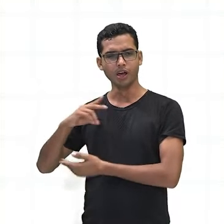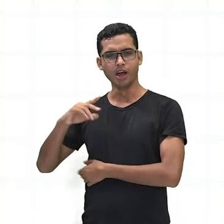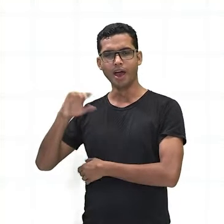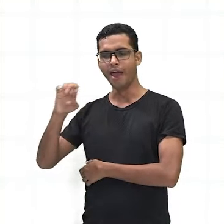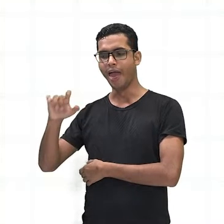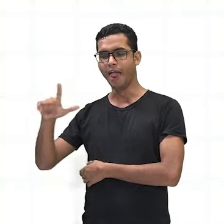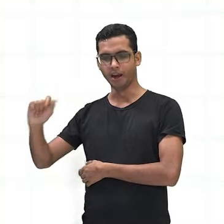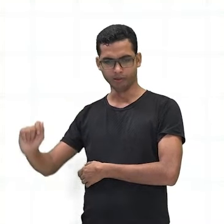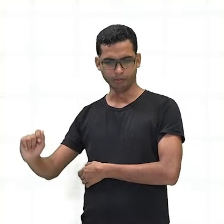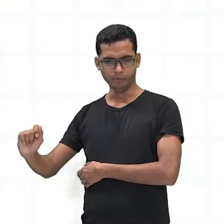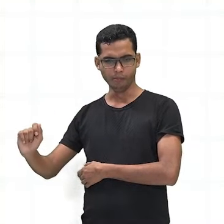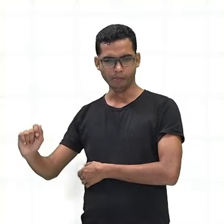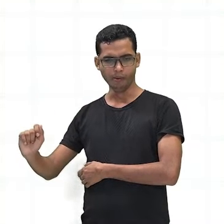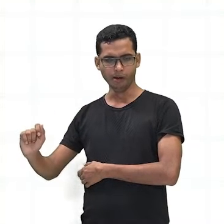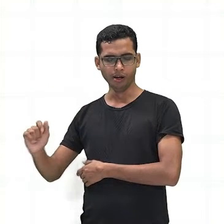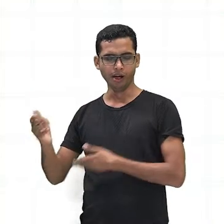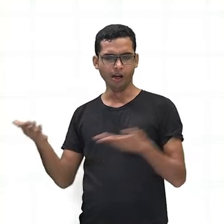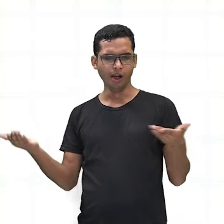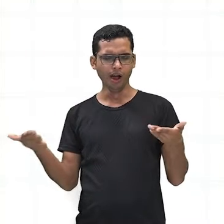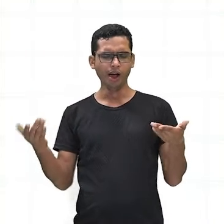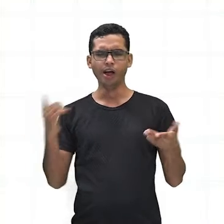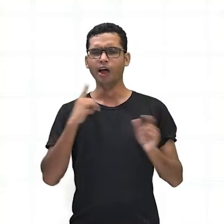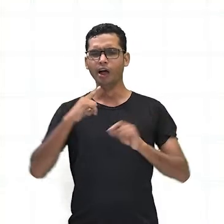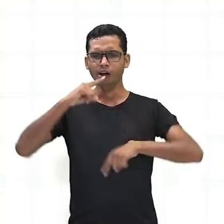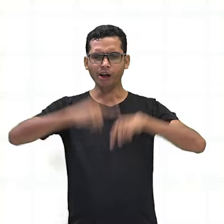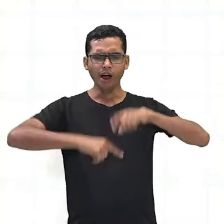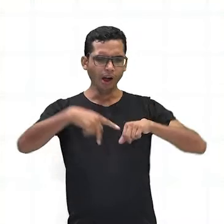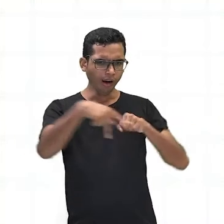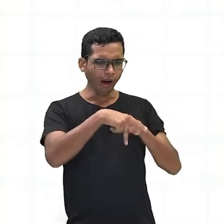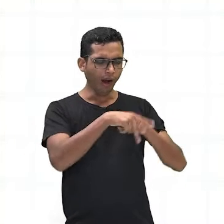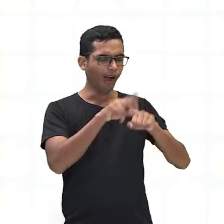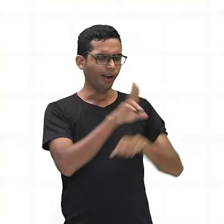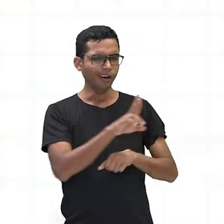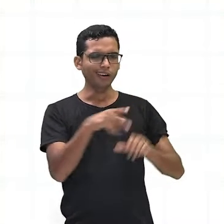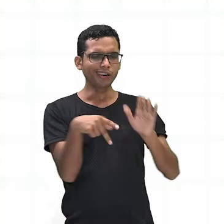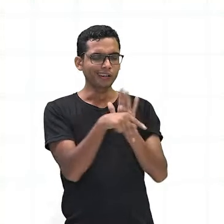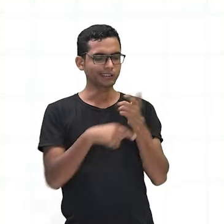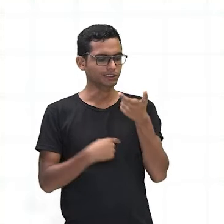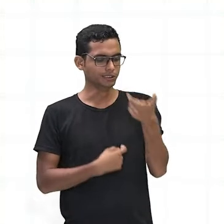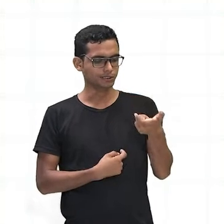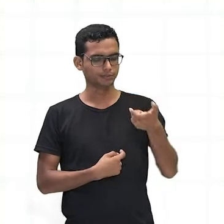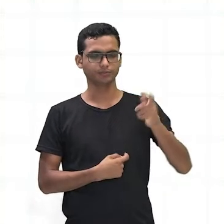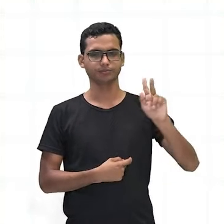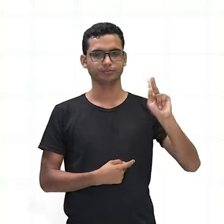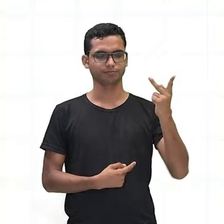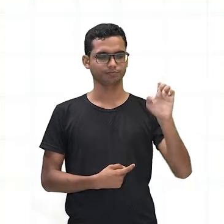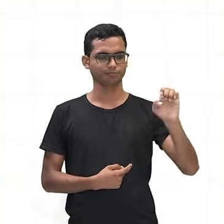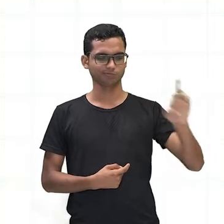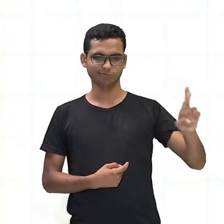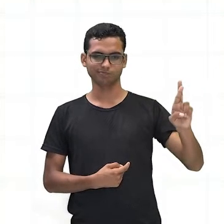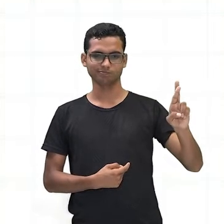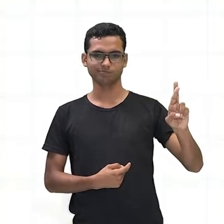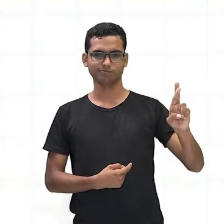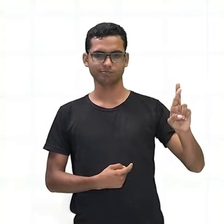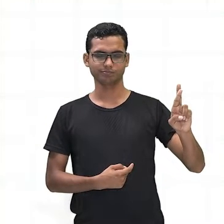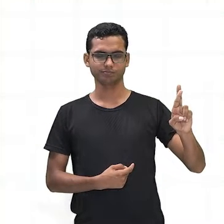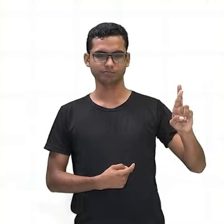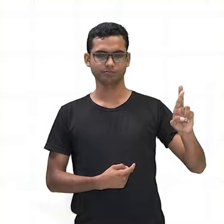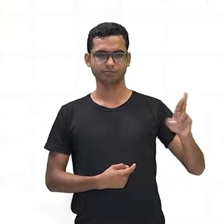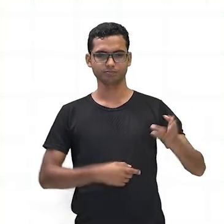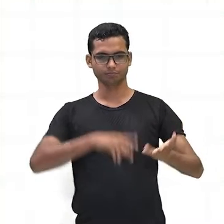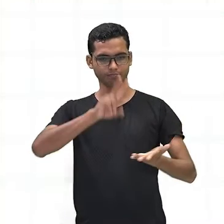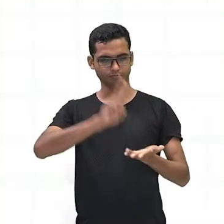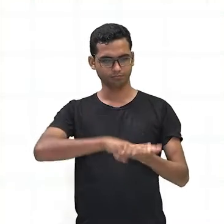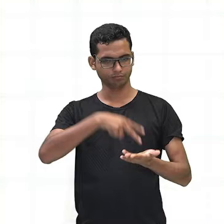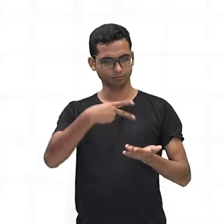o object pronoun para ela é a palavra her. Her. Esse her a gente já viu